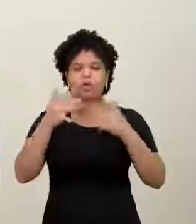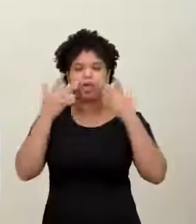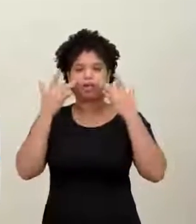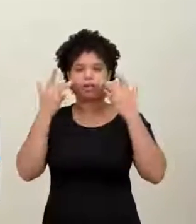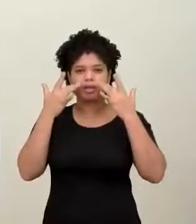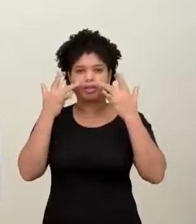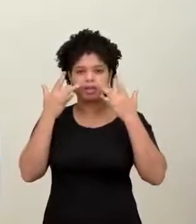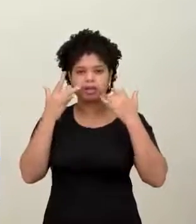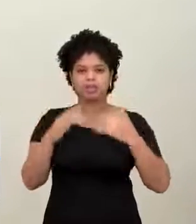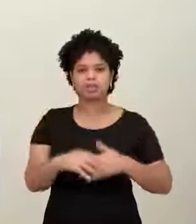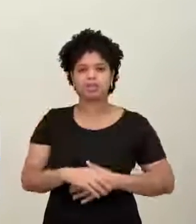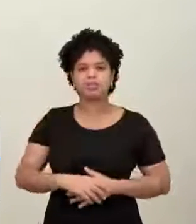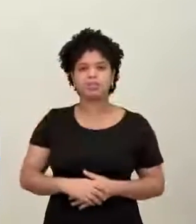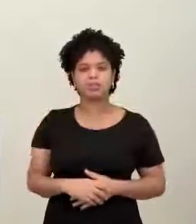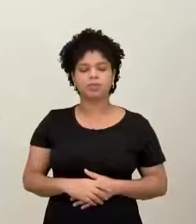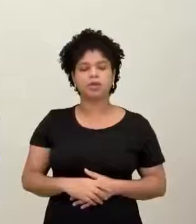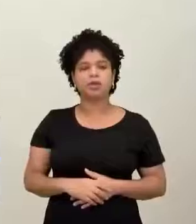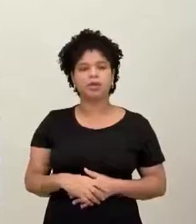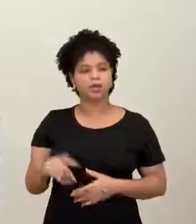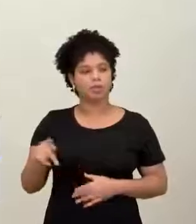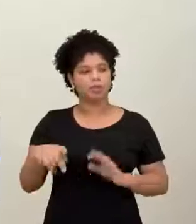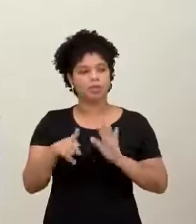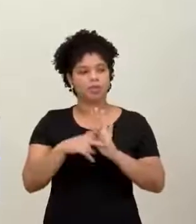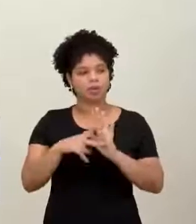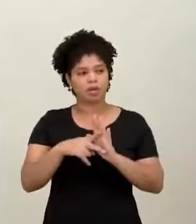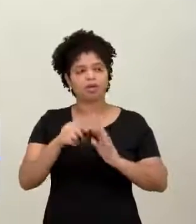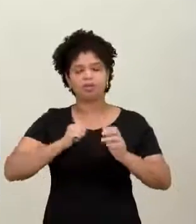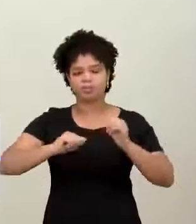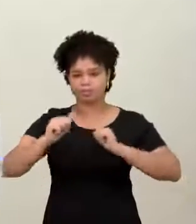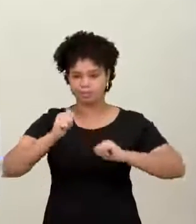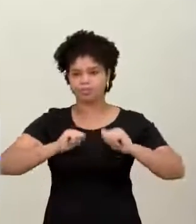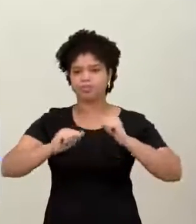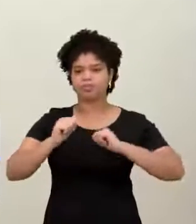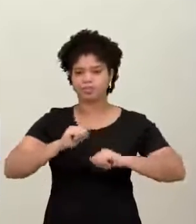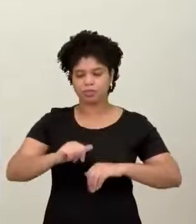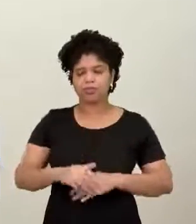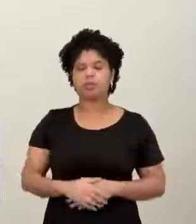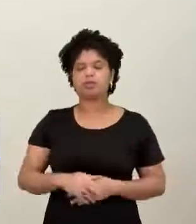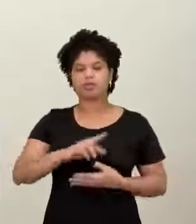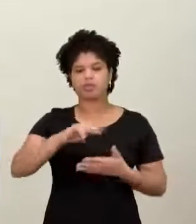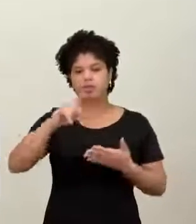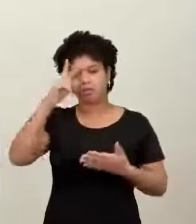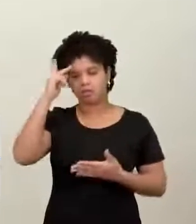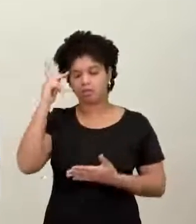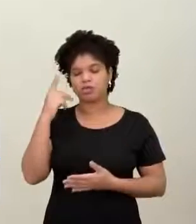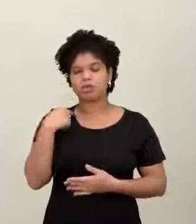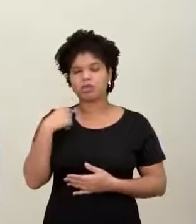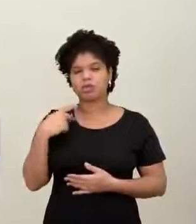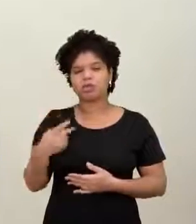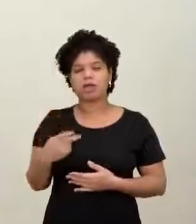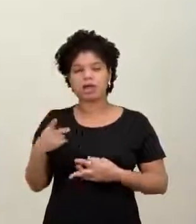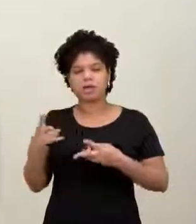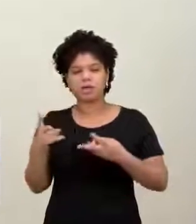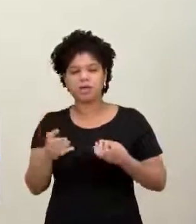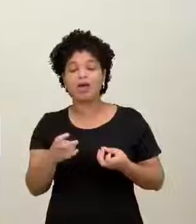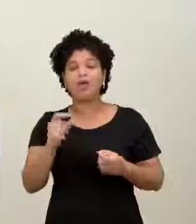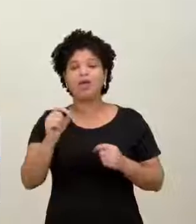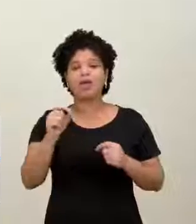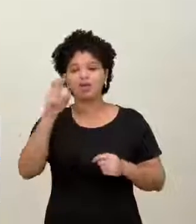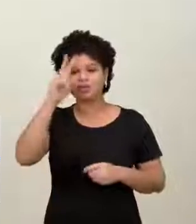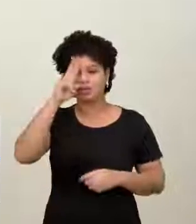ele exige uma reflexão propiciada através do ator ou conjunto de atores interpretando uma